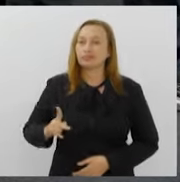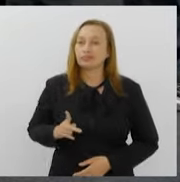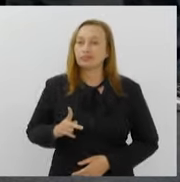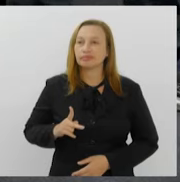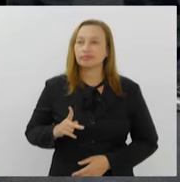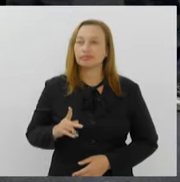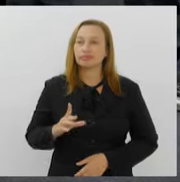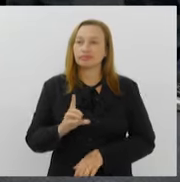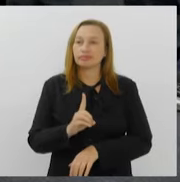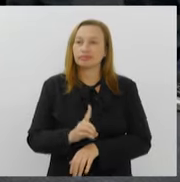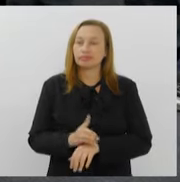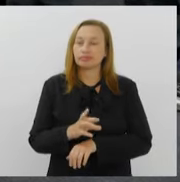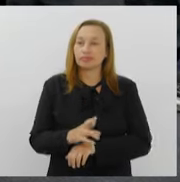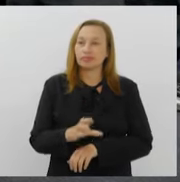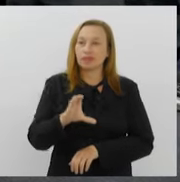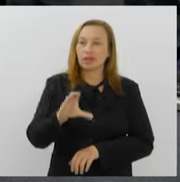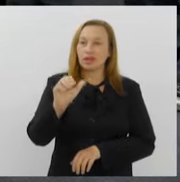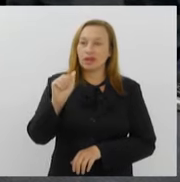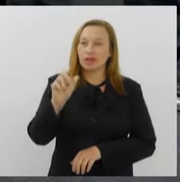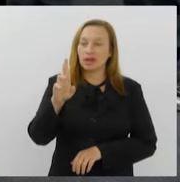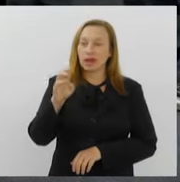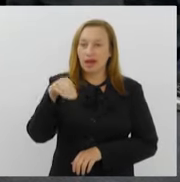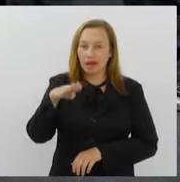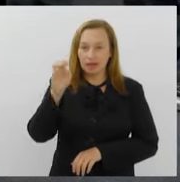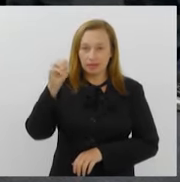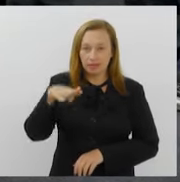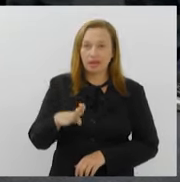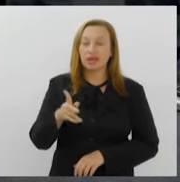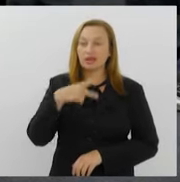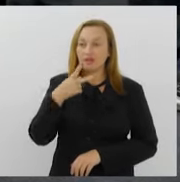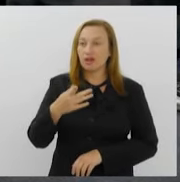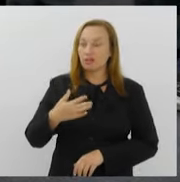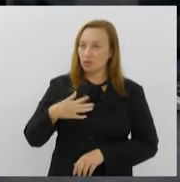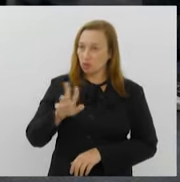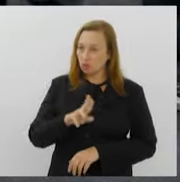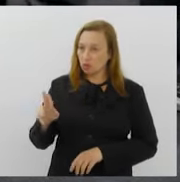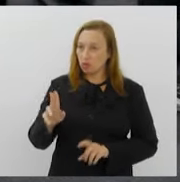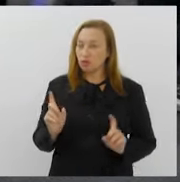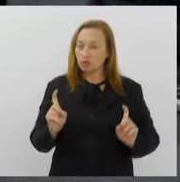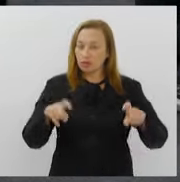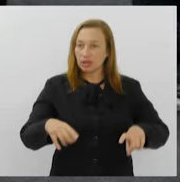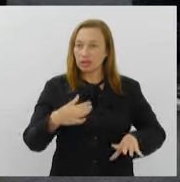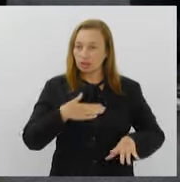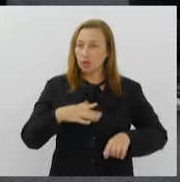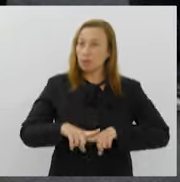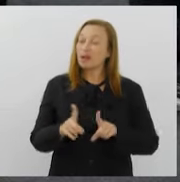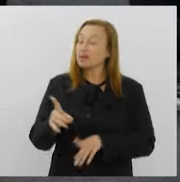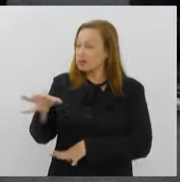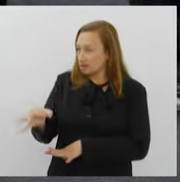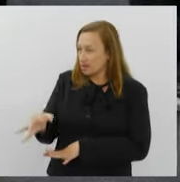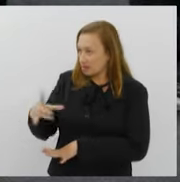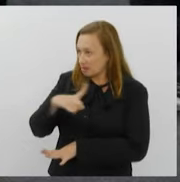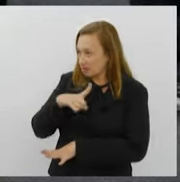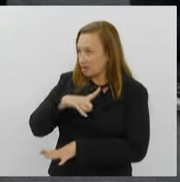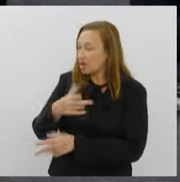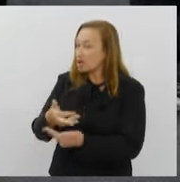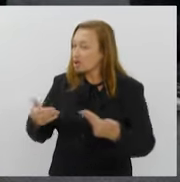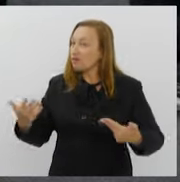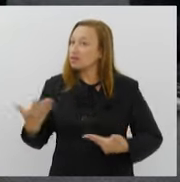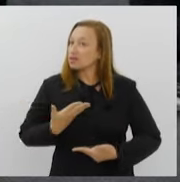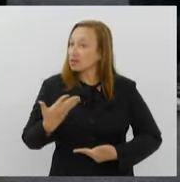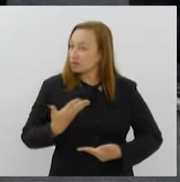doutora Carmen. E ouso aqui dizer, falo em meu nome, em nome do meu mandato, doutora Carmen, mas tenho convicção que muitos